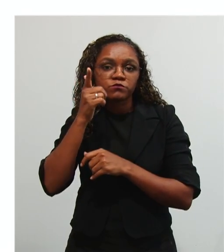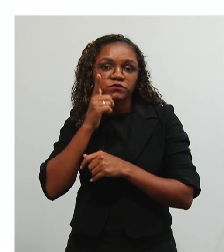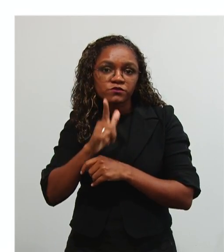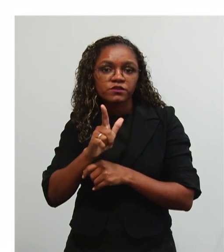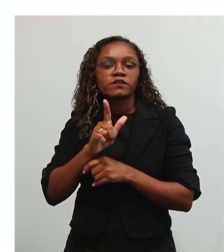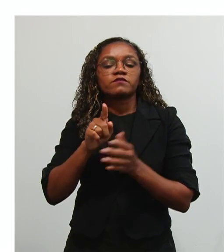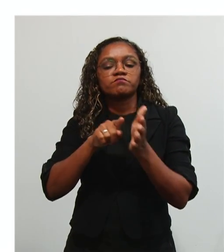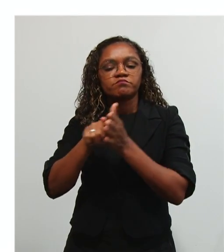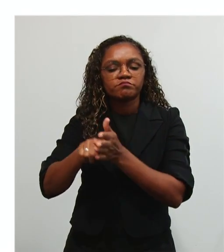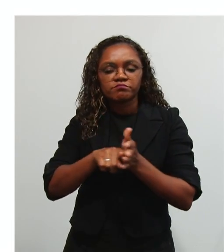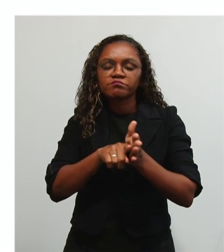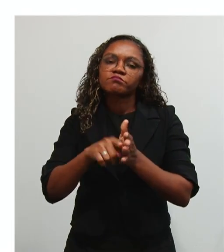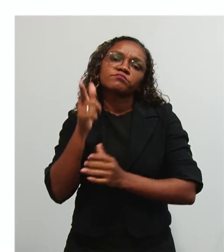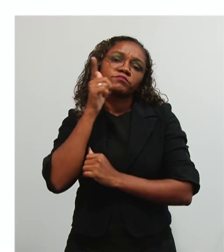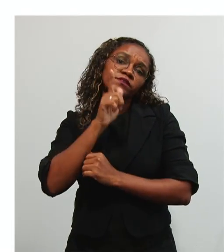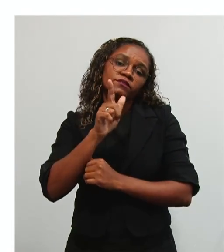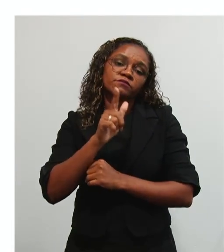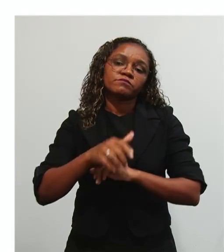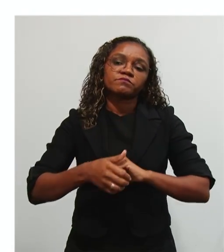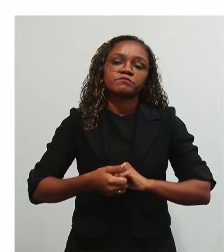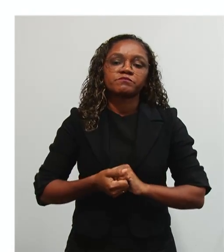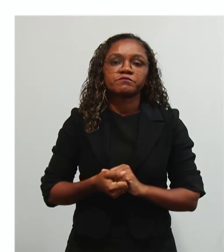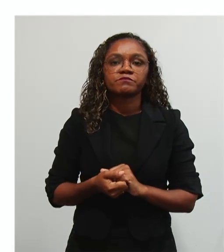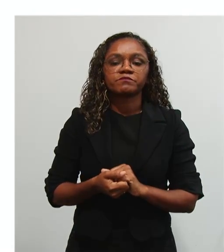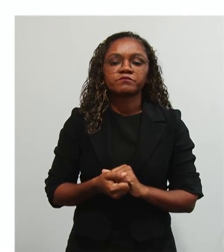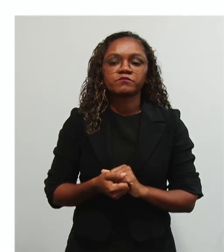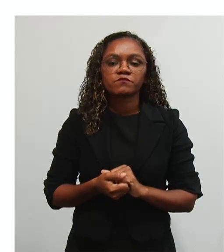a pesquisa.